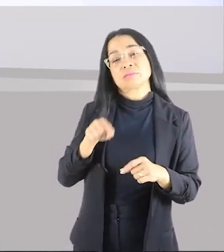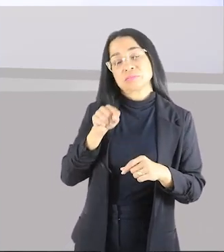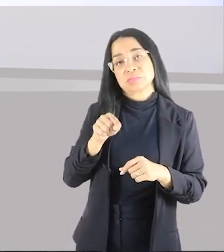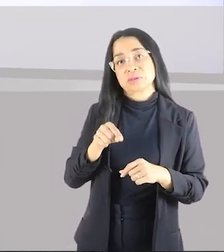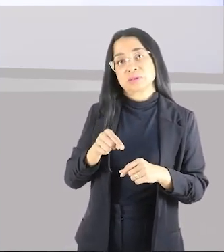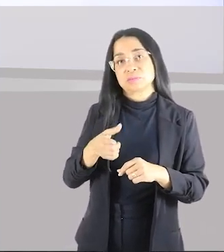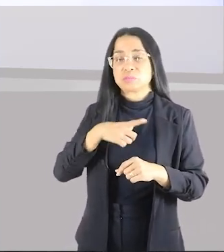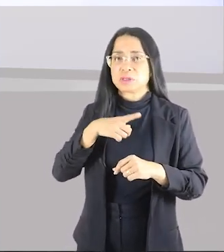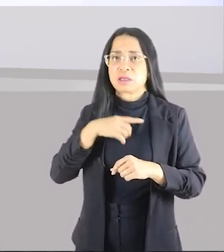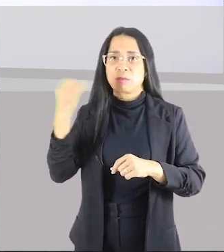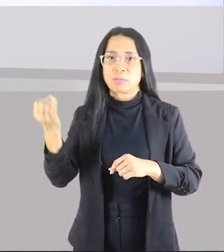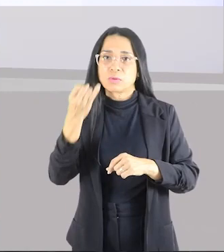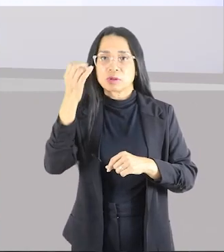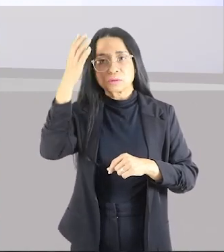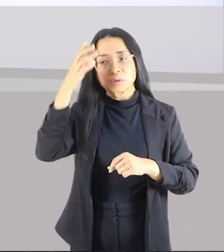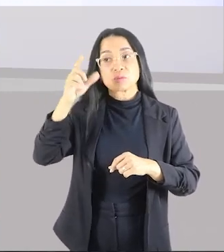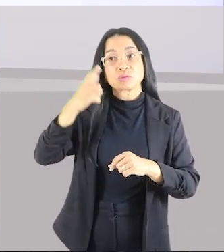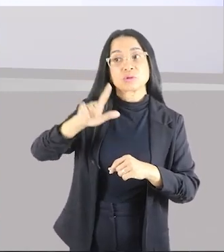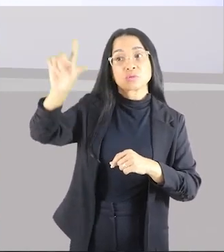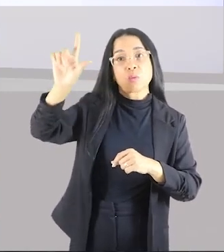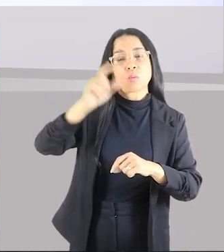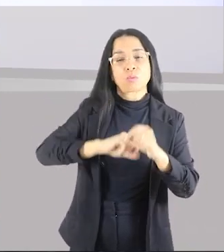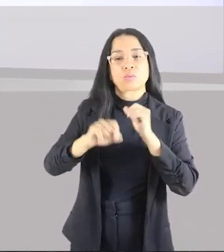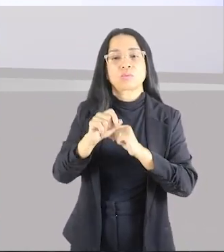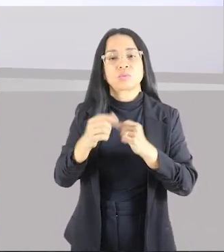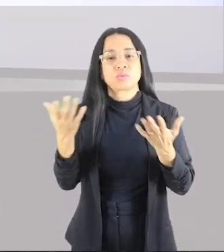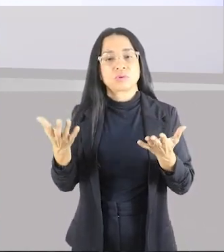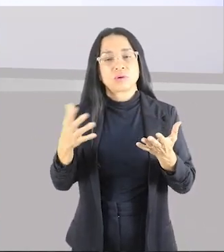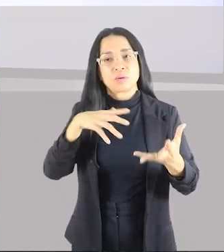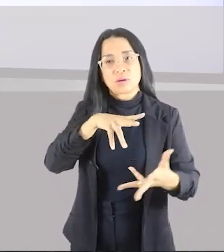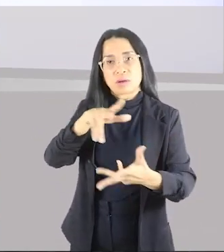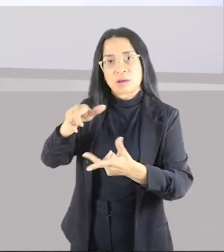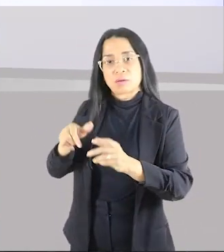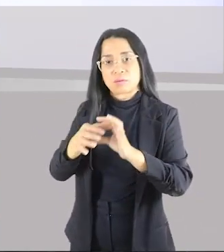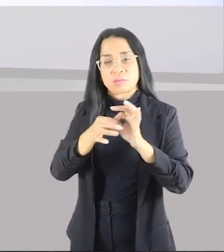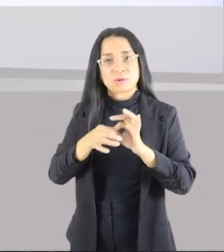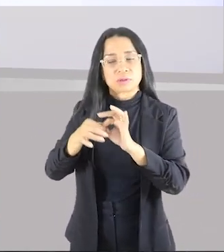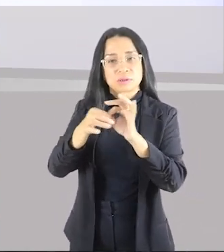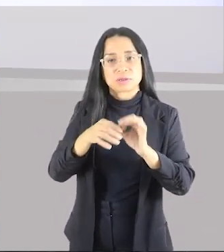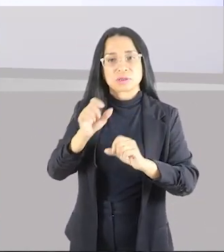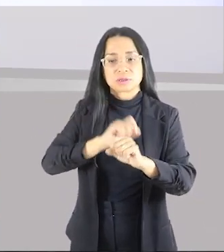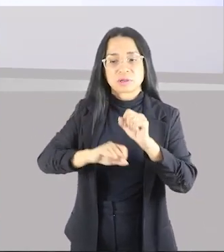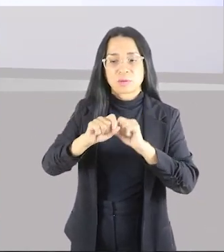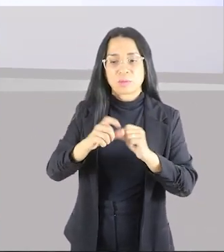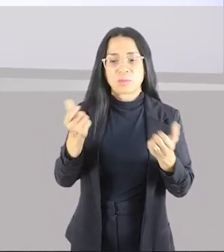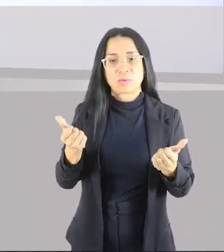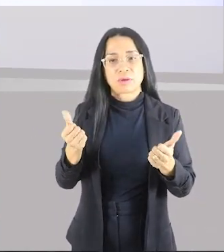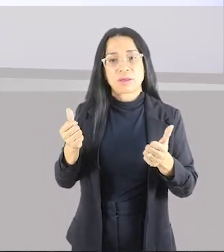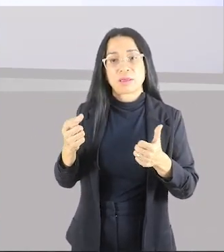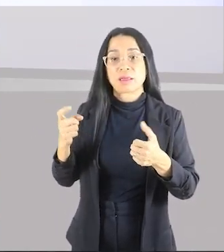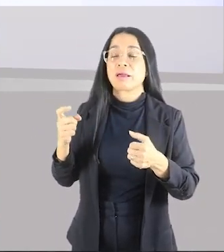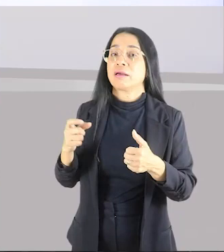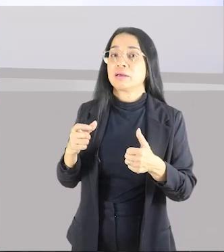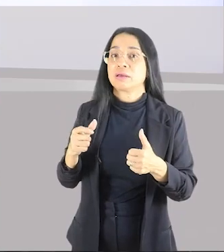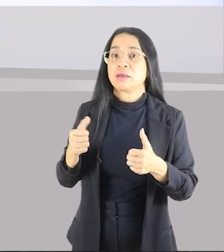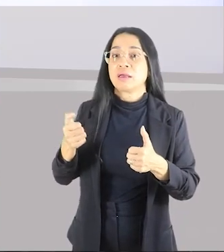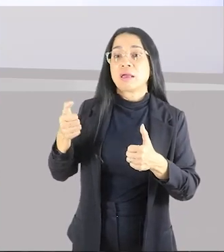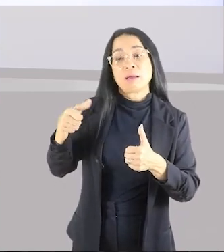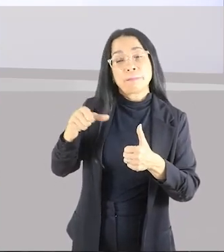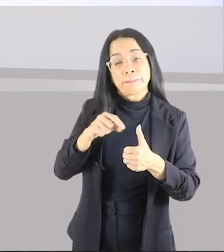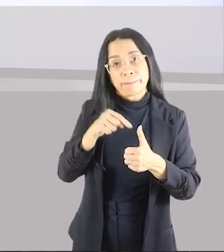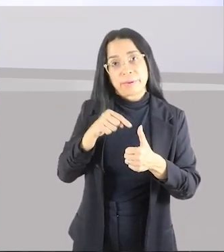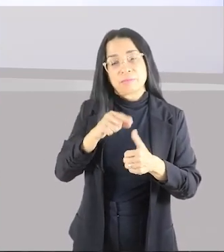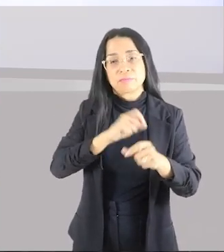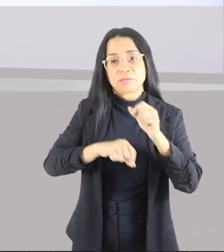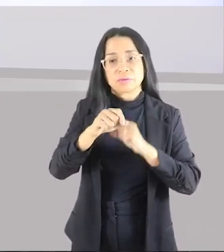depara, além do processo de uma globalização perversa, o processo de internacionalização. Professora, qual